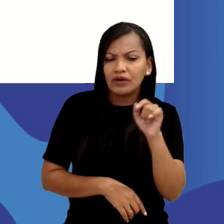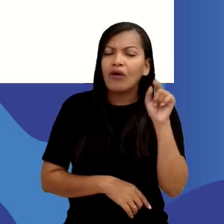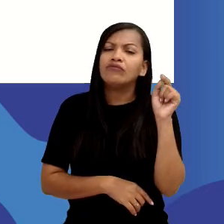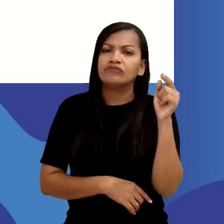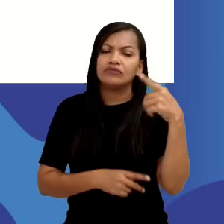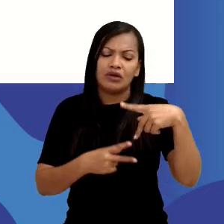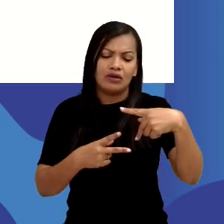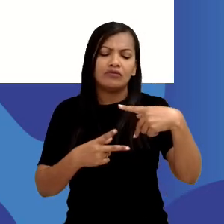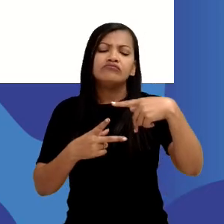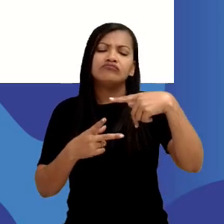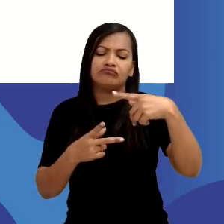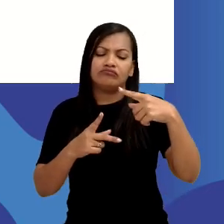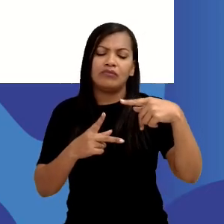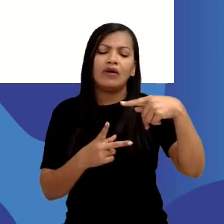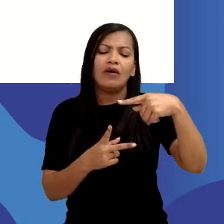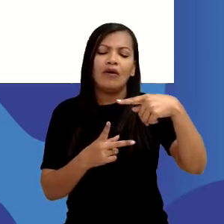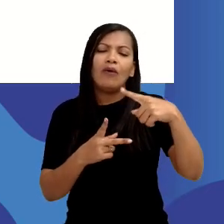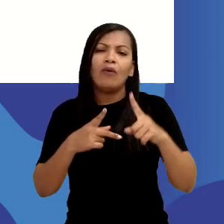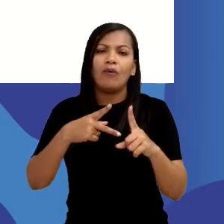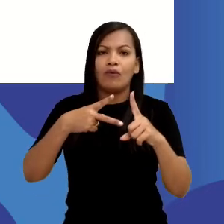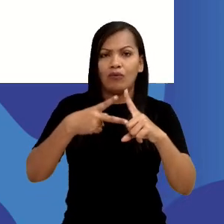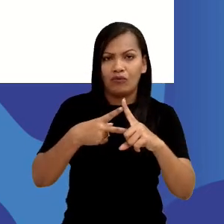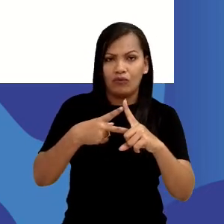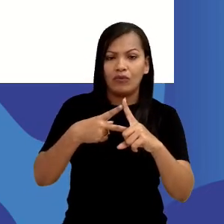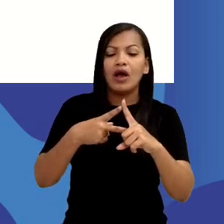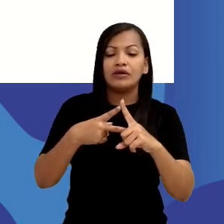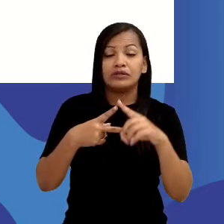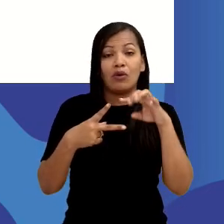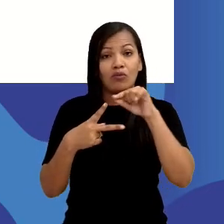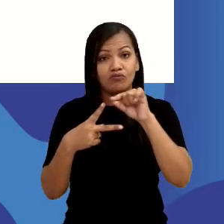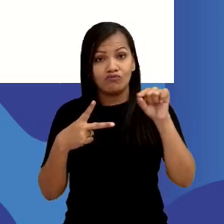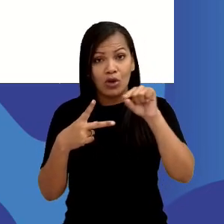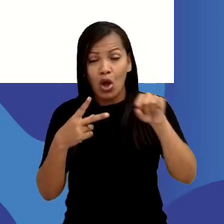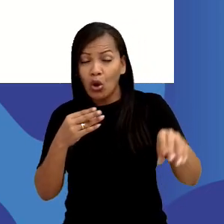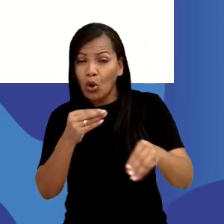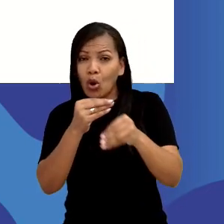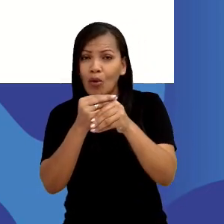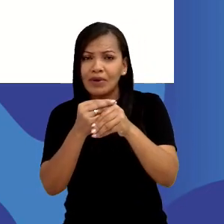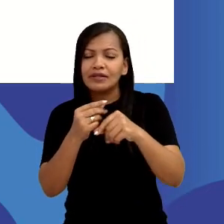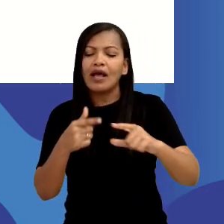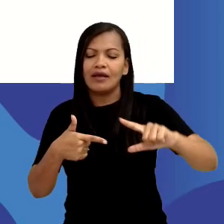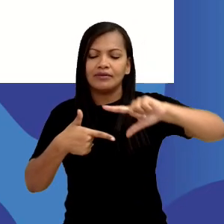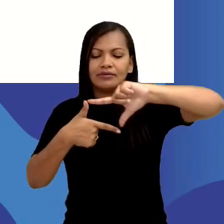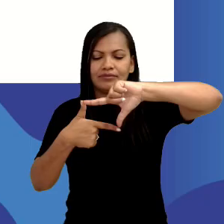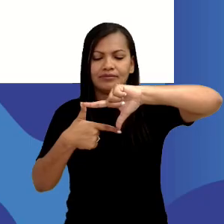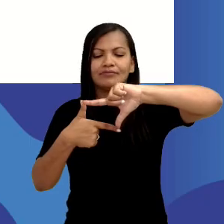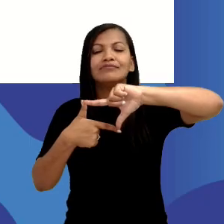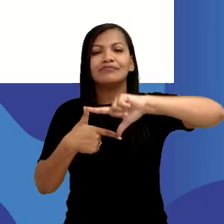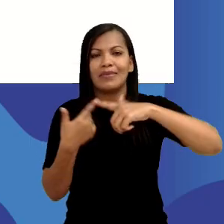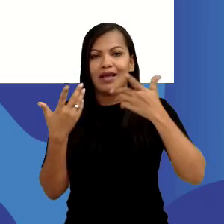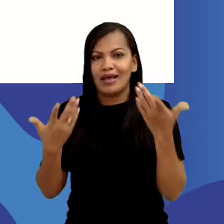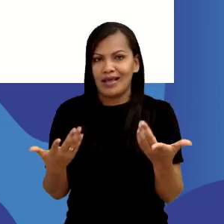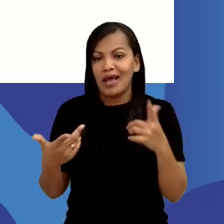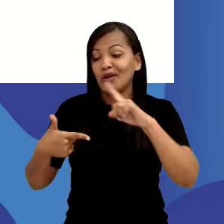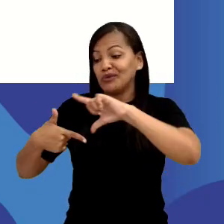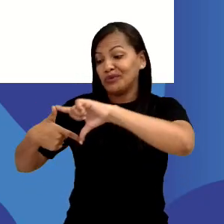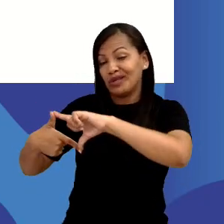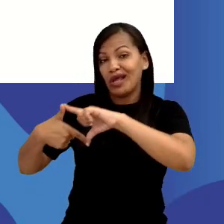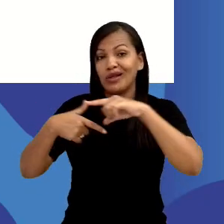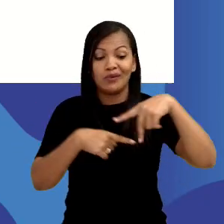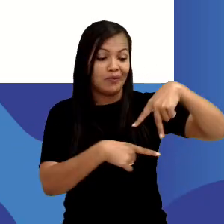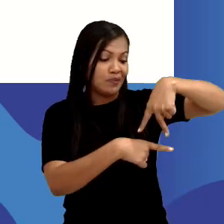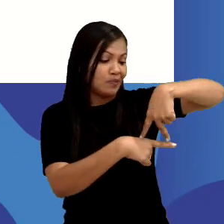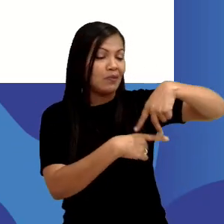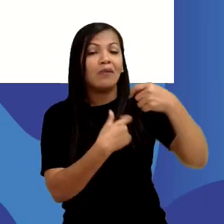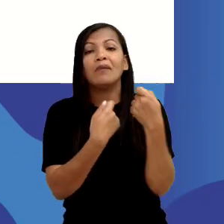cima, voltar para baixo, eu terei um retângulo, ok? Então, tanto no triângulo quanto no retângulo, eu preciso